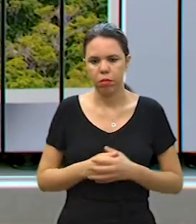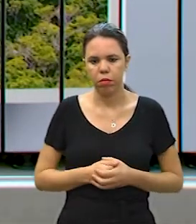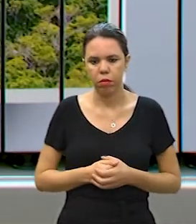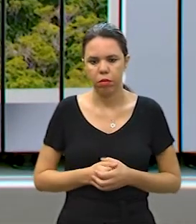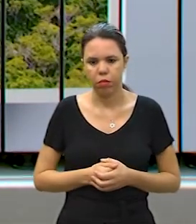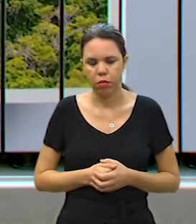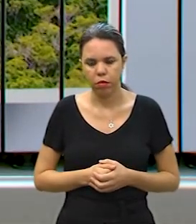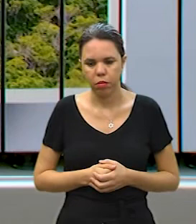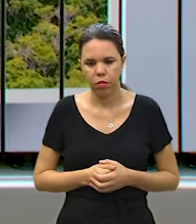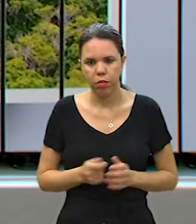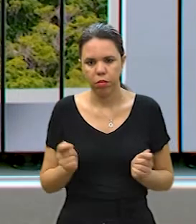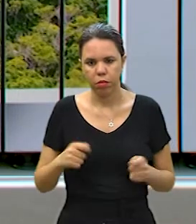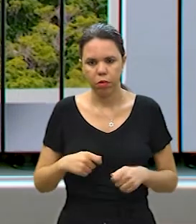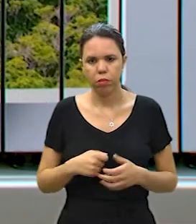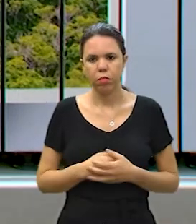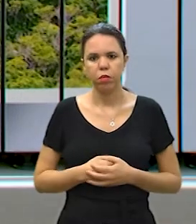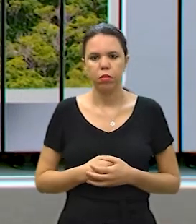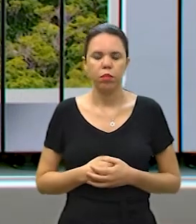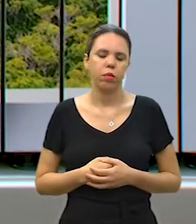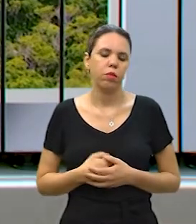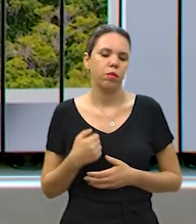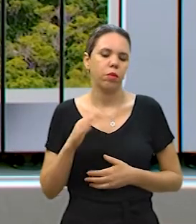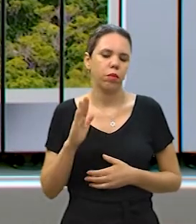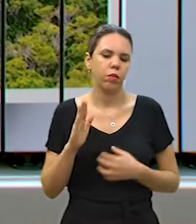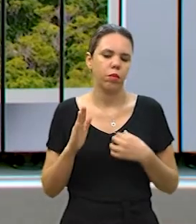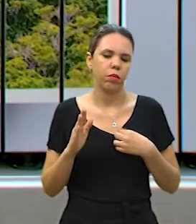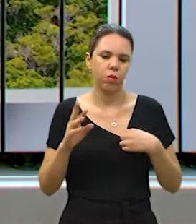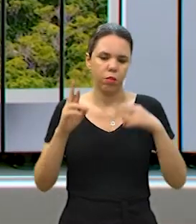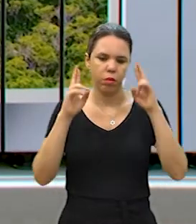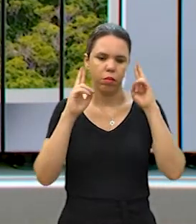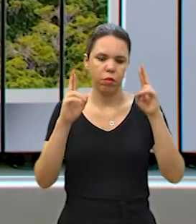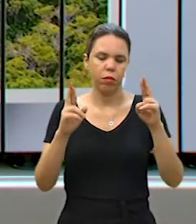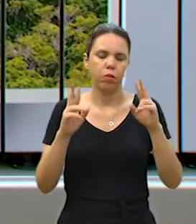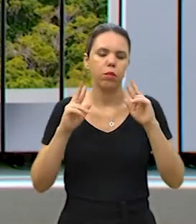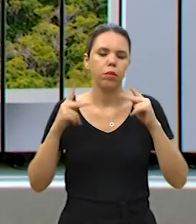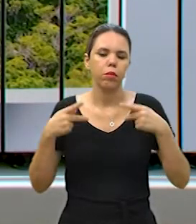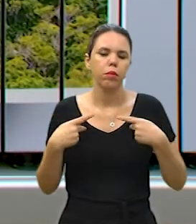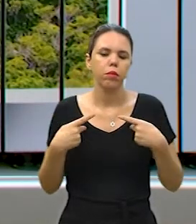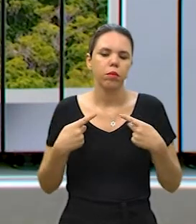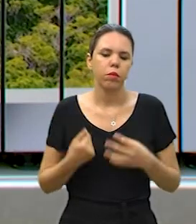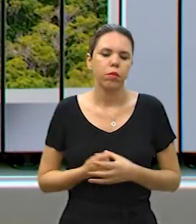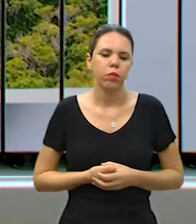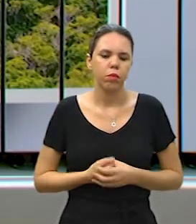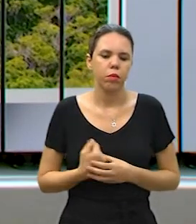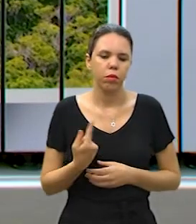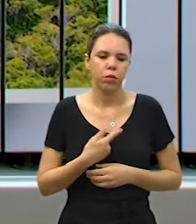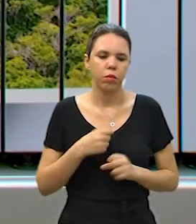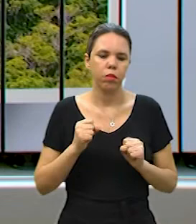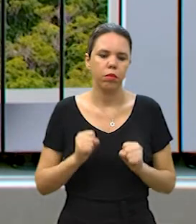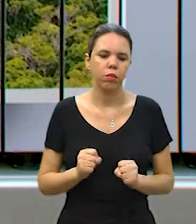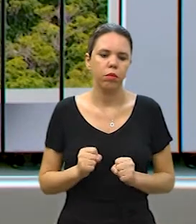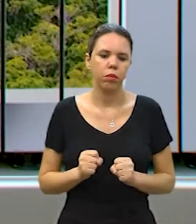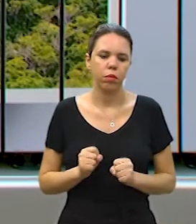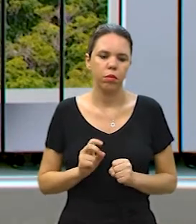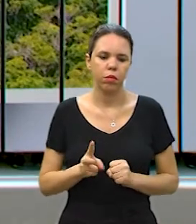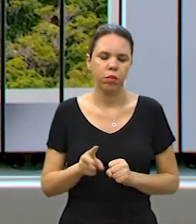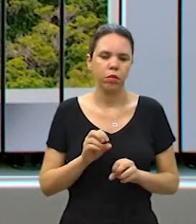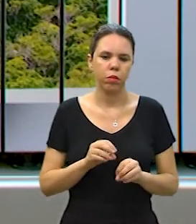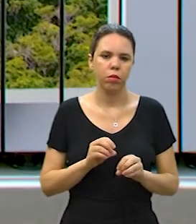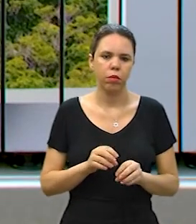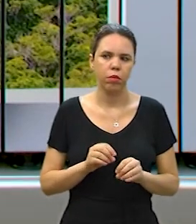com condições mais dignas, assim, humanas, para a gente poder tocar a